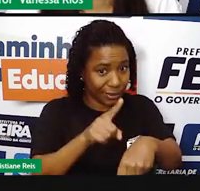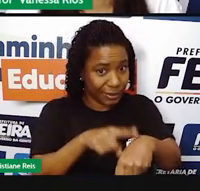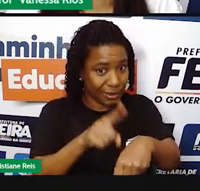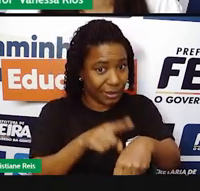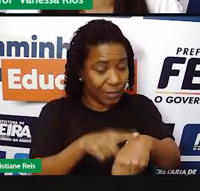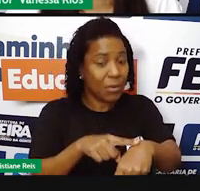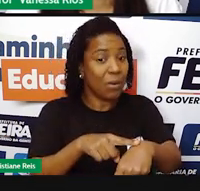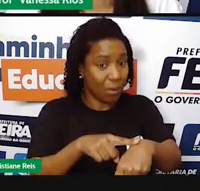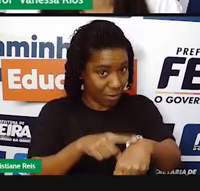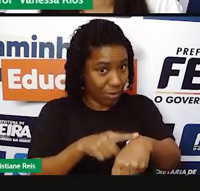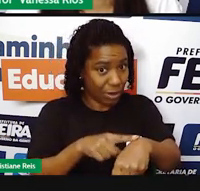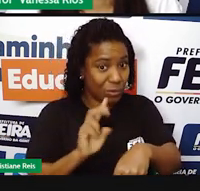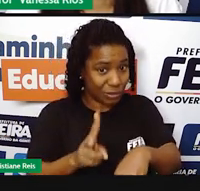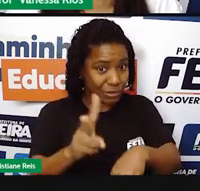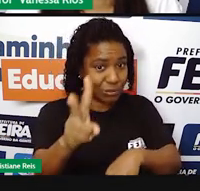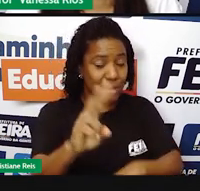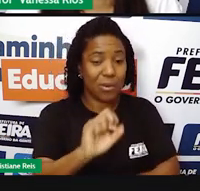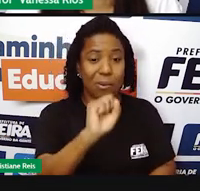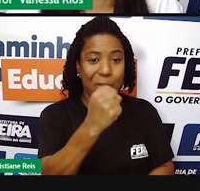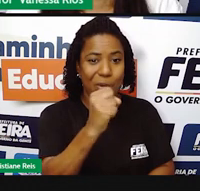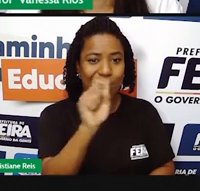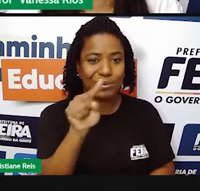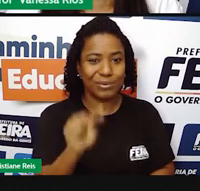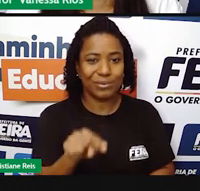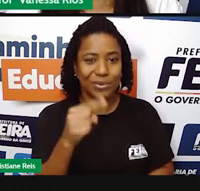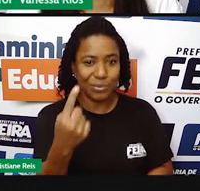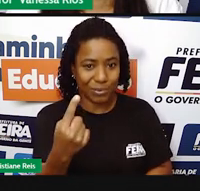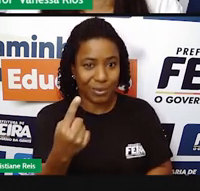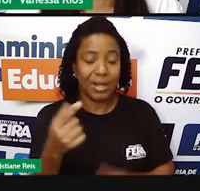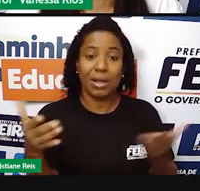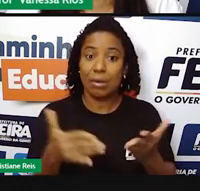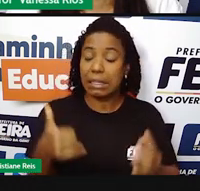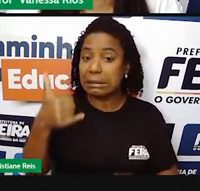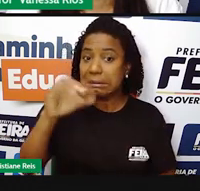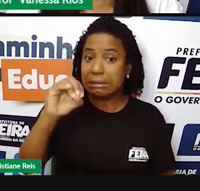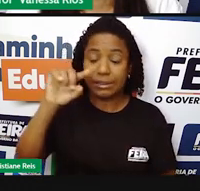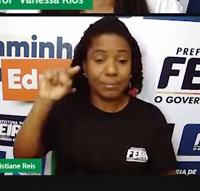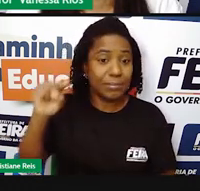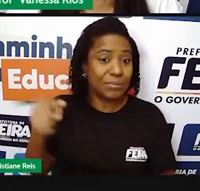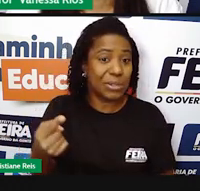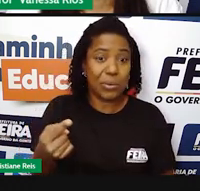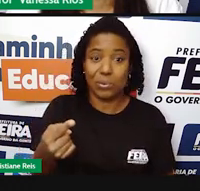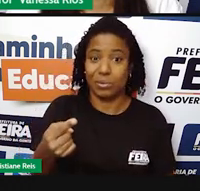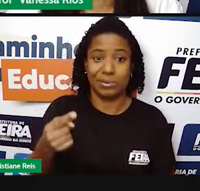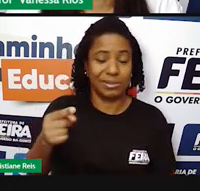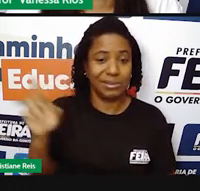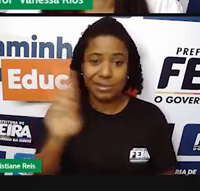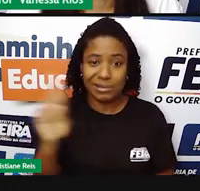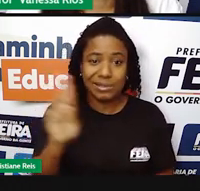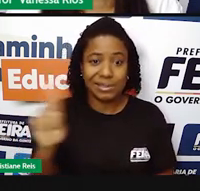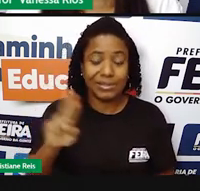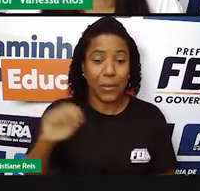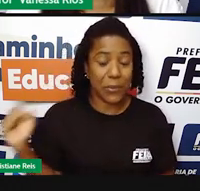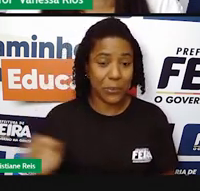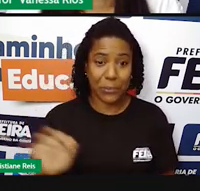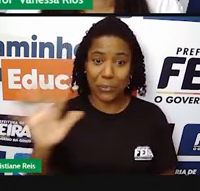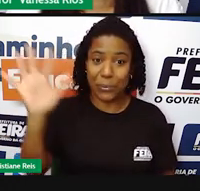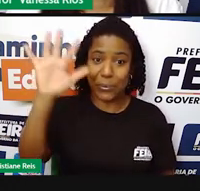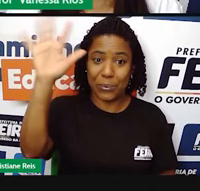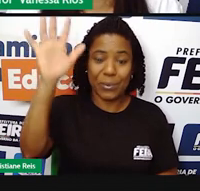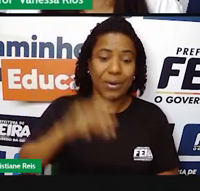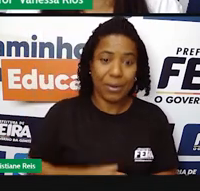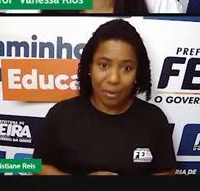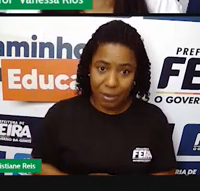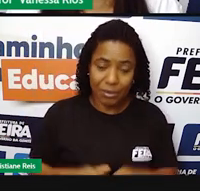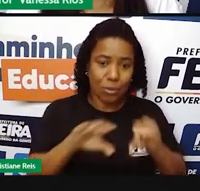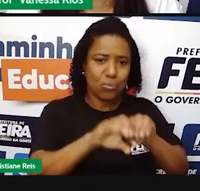Brasília, a gente segue falando, hein? Chega a 10 bilhões de reais, Ana Luísa, todos os anos esse desperdício, viu? E essa conta aumenta quando uma adutora de água